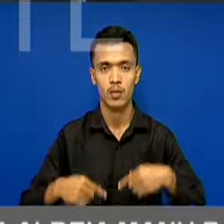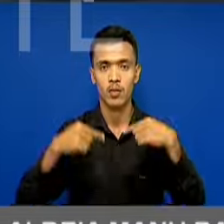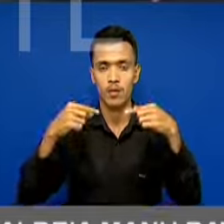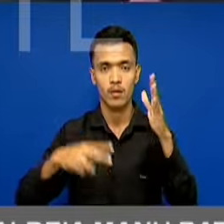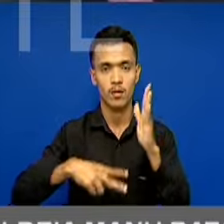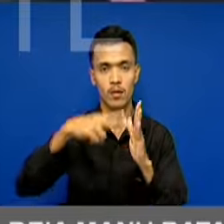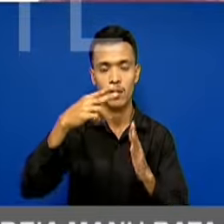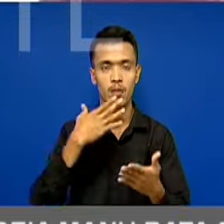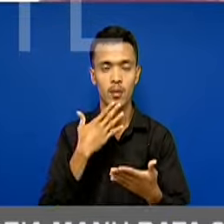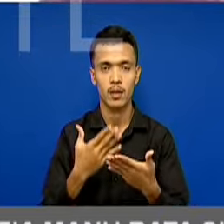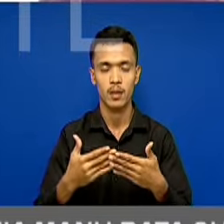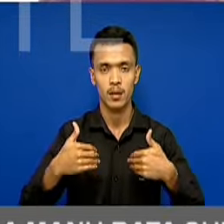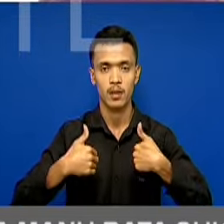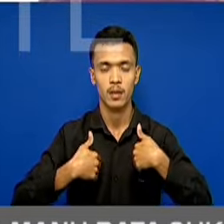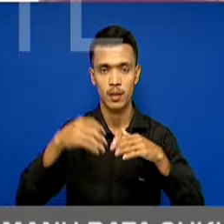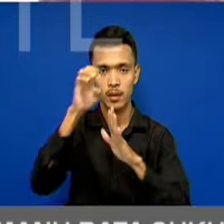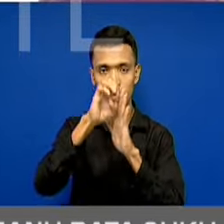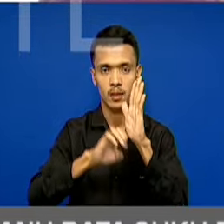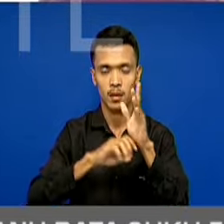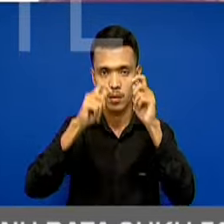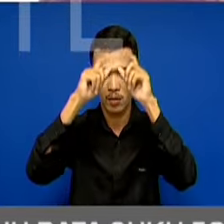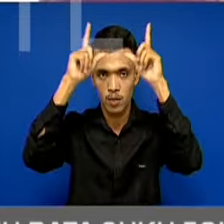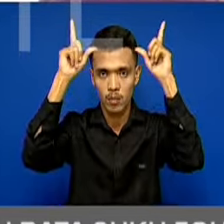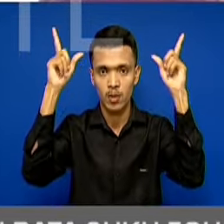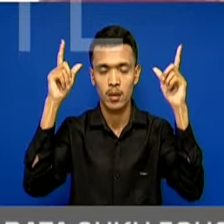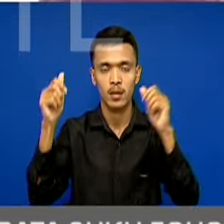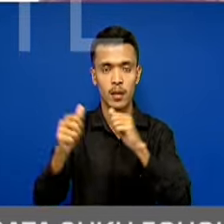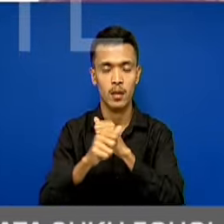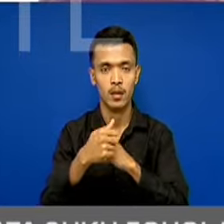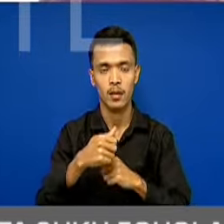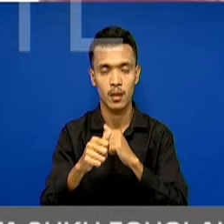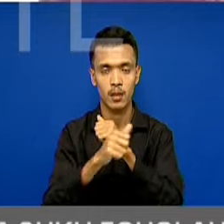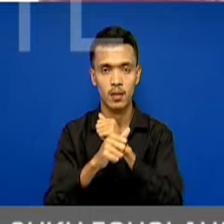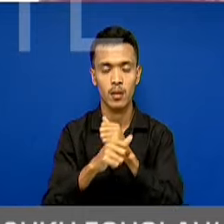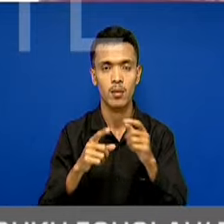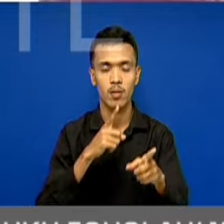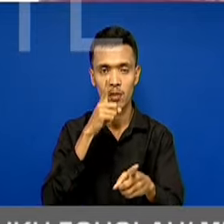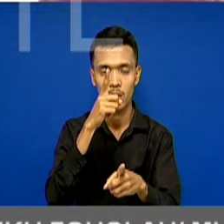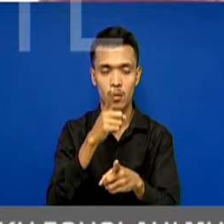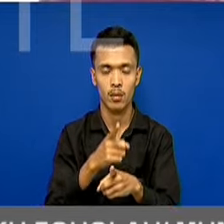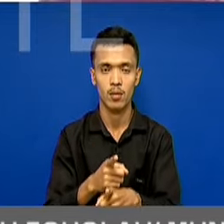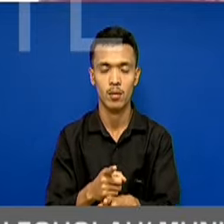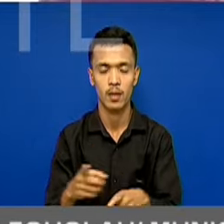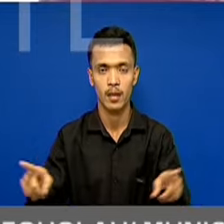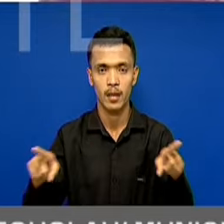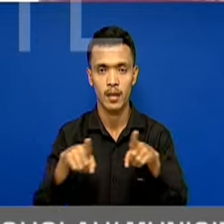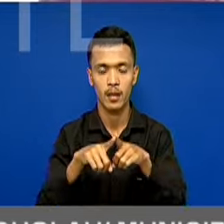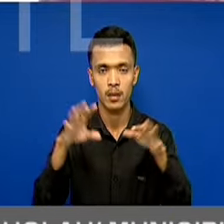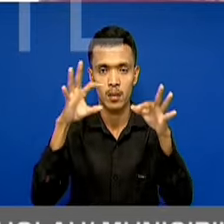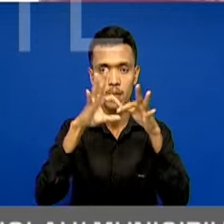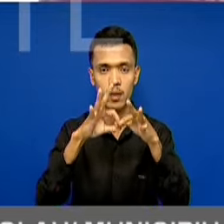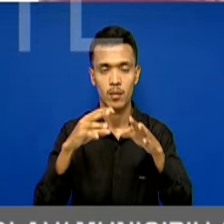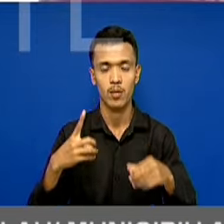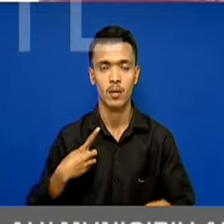Estado Timor-Leste? Bami, Makira, né? Atitude de Hanessa, né? Tu irá los, Hanessa, membro